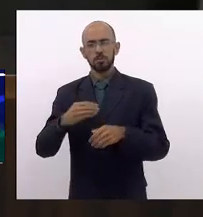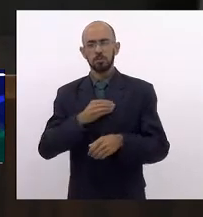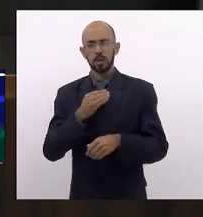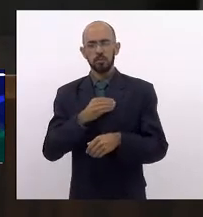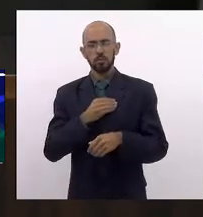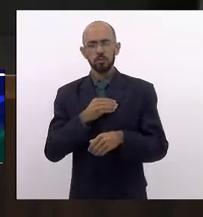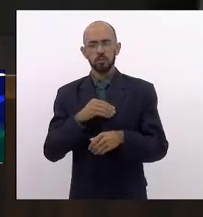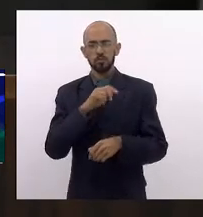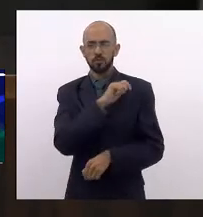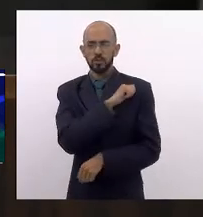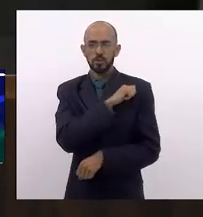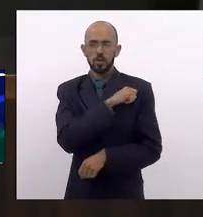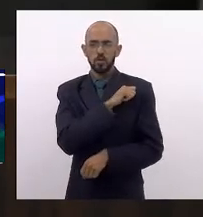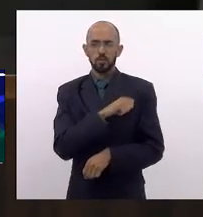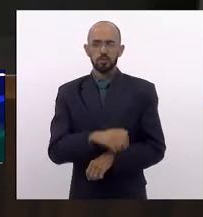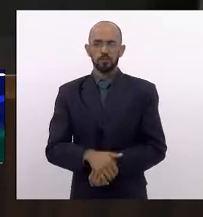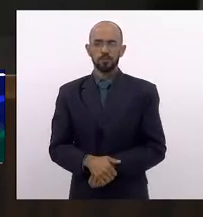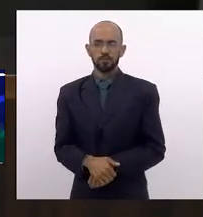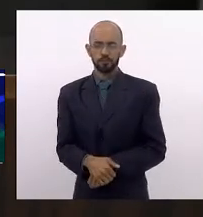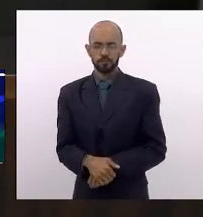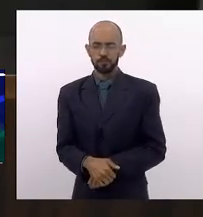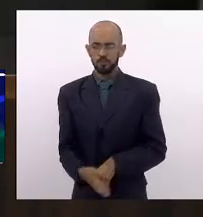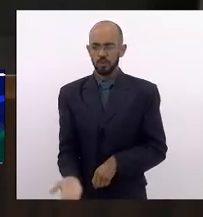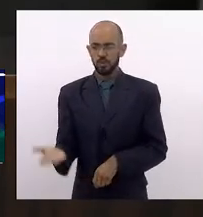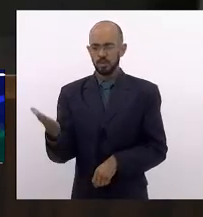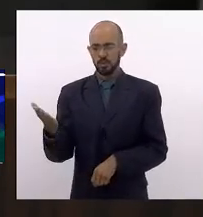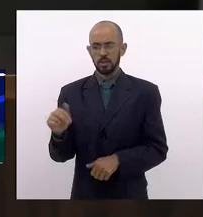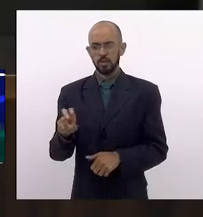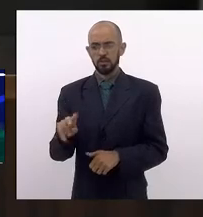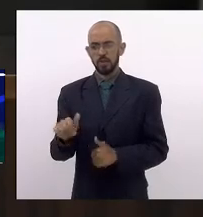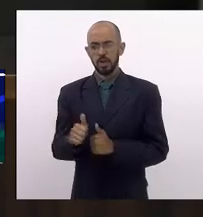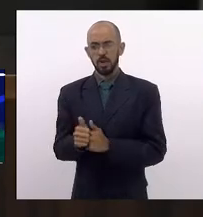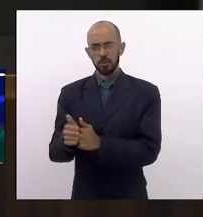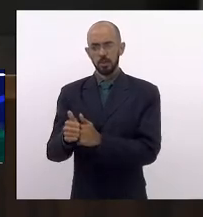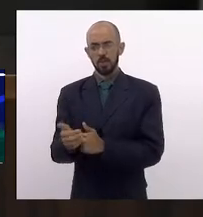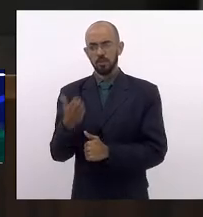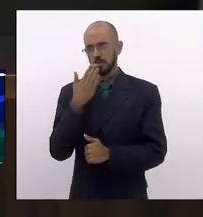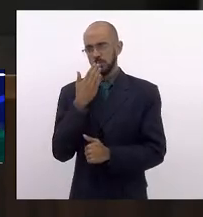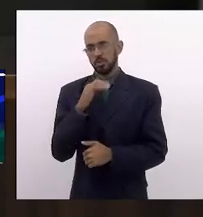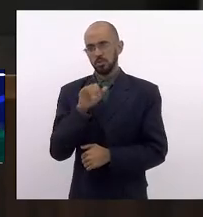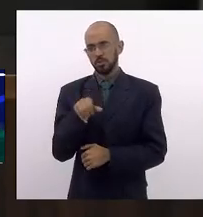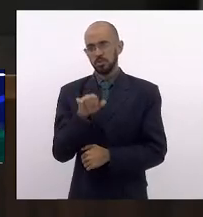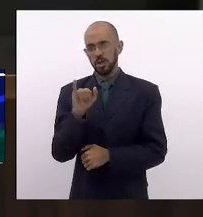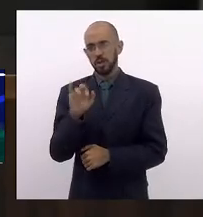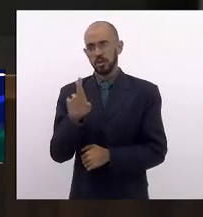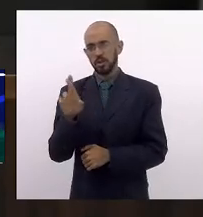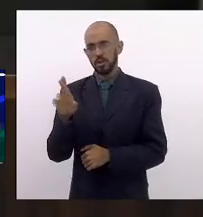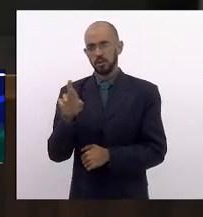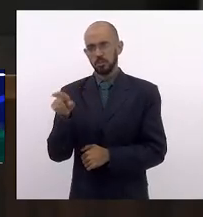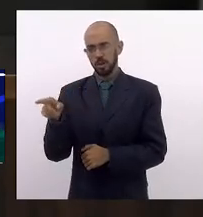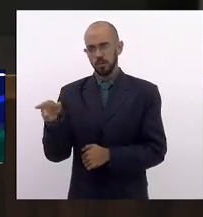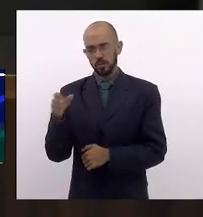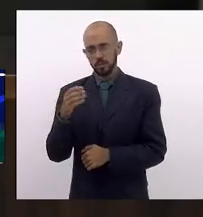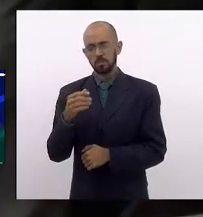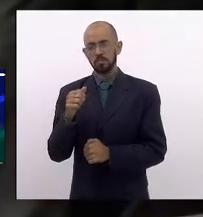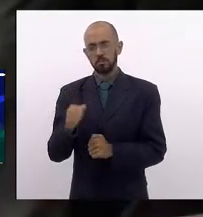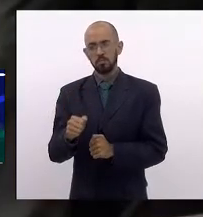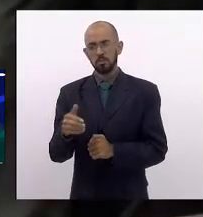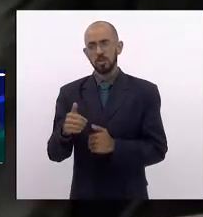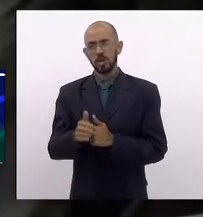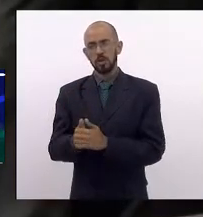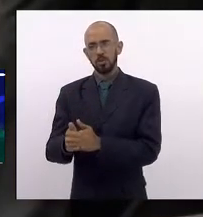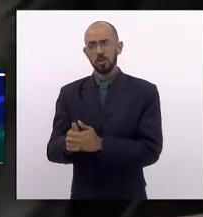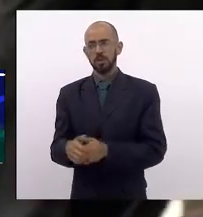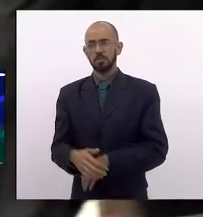Presidente sobre a diferença vai fazer acompanhamento eu vou pedir o deputado Jair uma saliência possa participar dessa dessa comissão